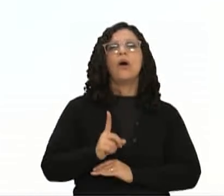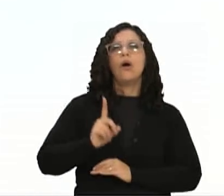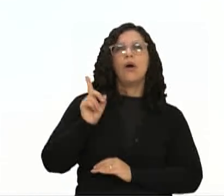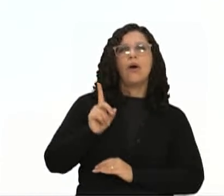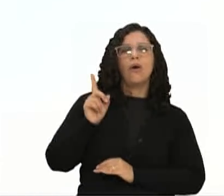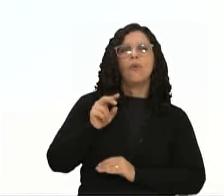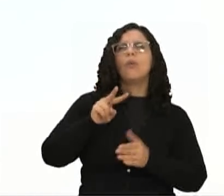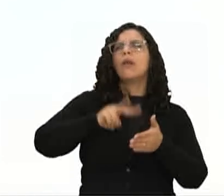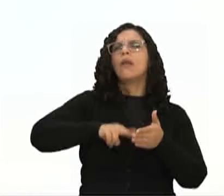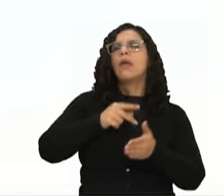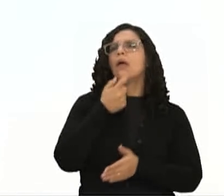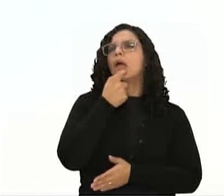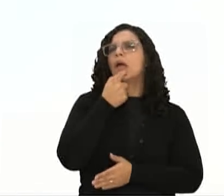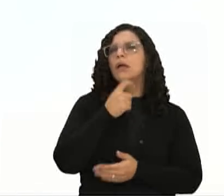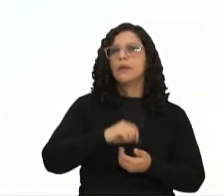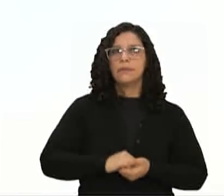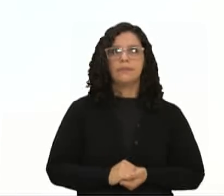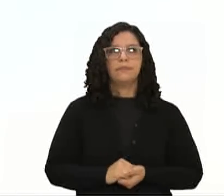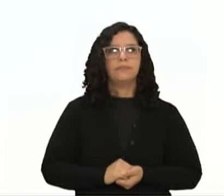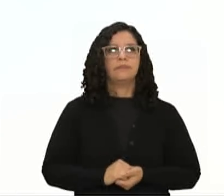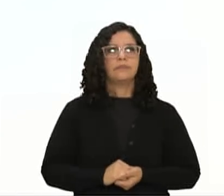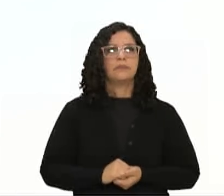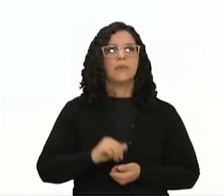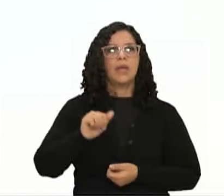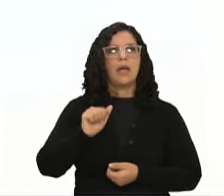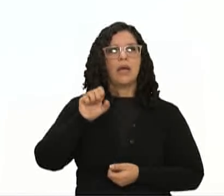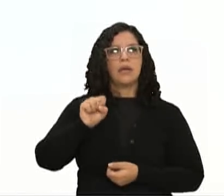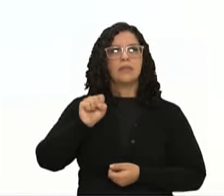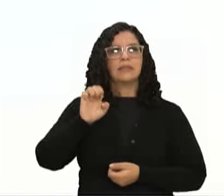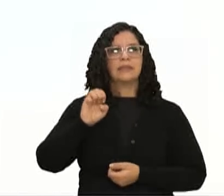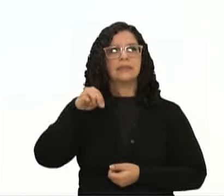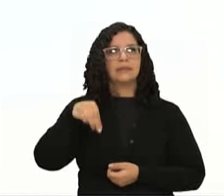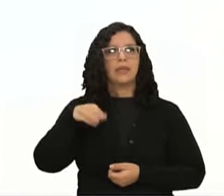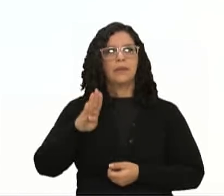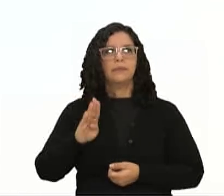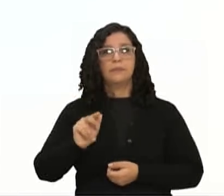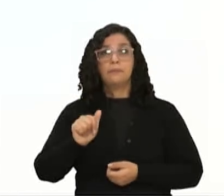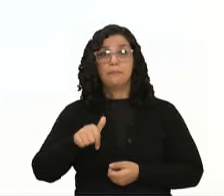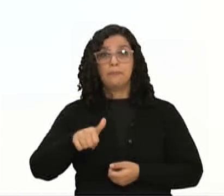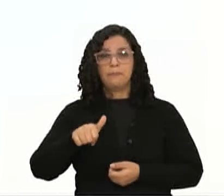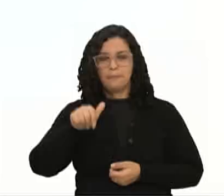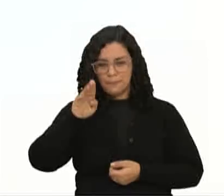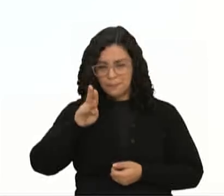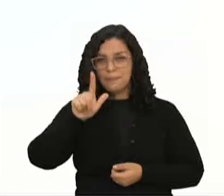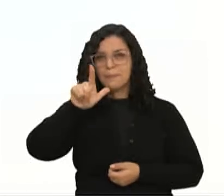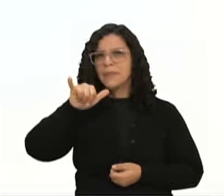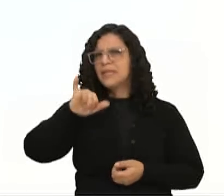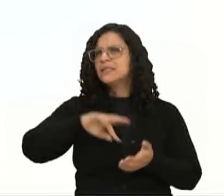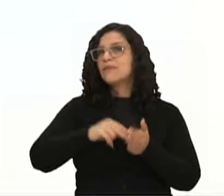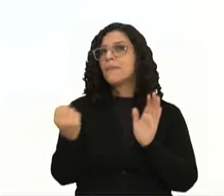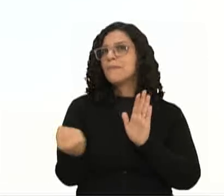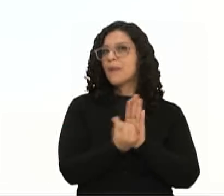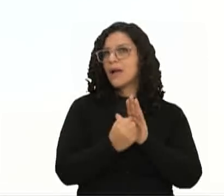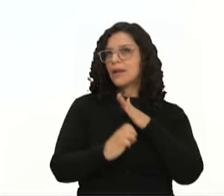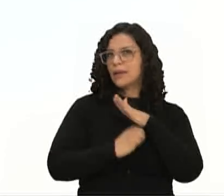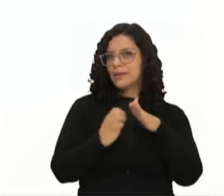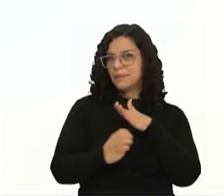Easy Assembly. Esse Assembly é uma marca de uma empresa que produz